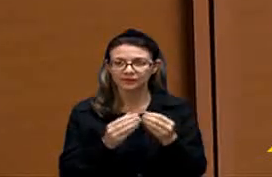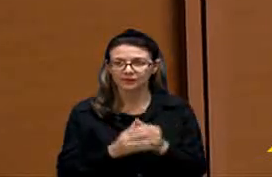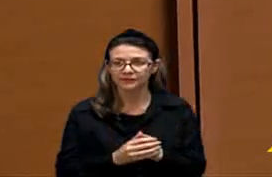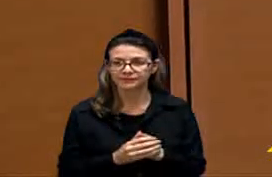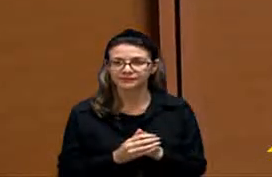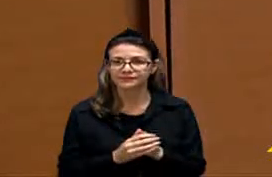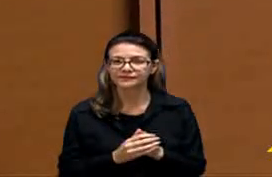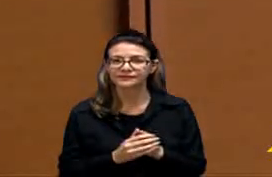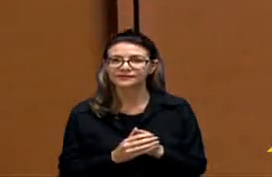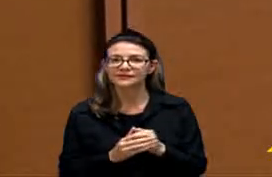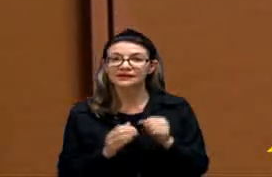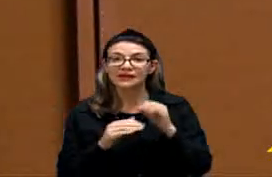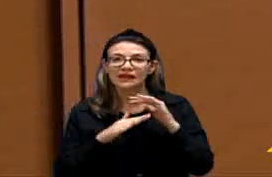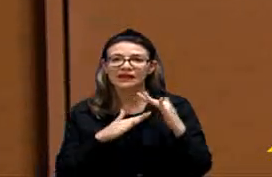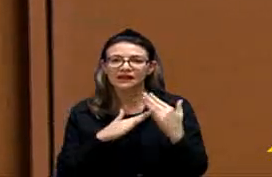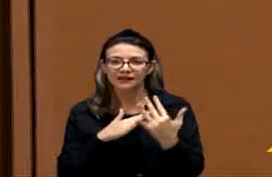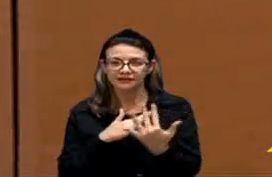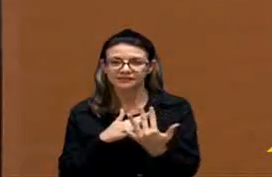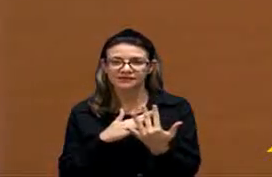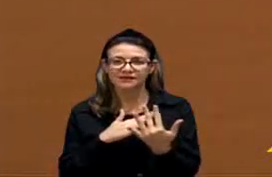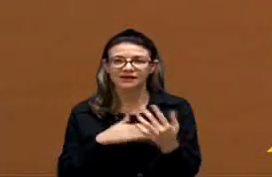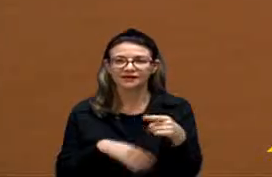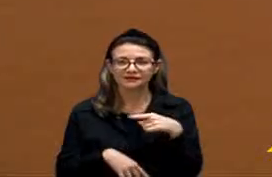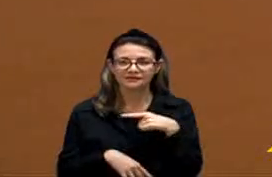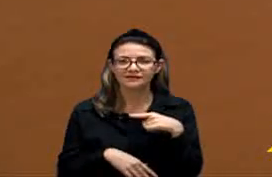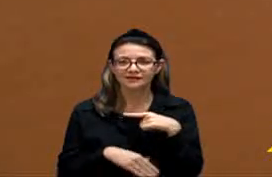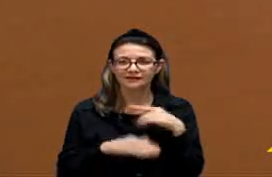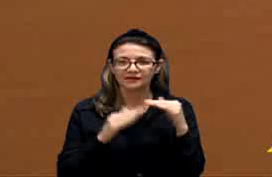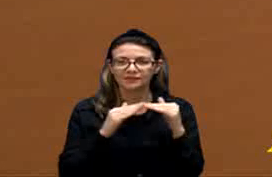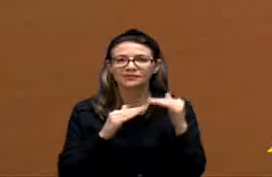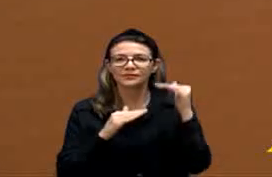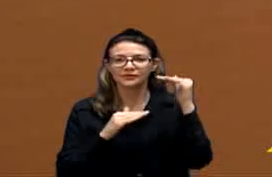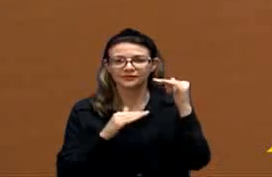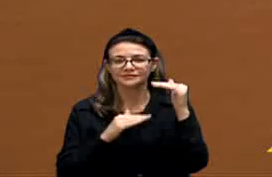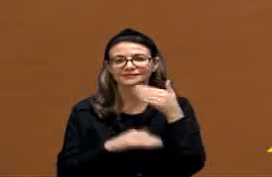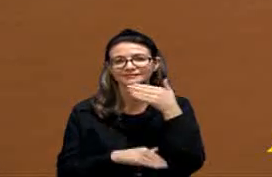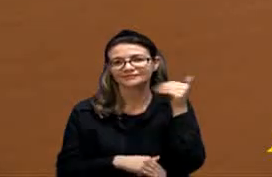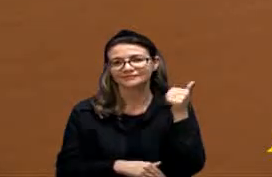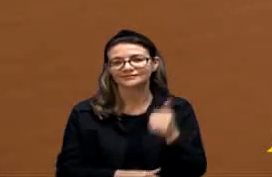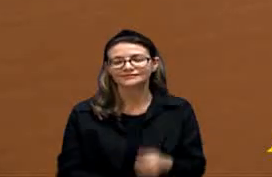brasileira de sinais eu coloco em discussão com a palavra o